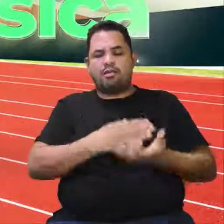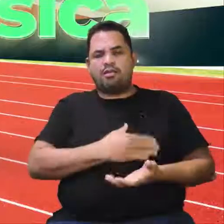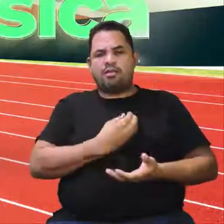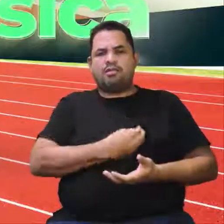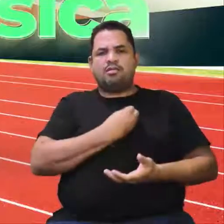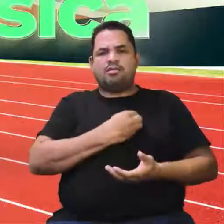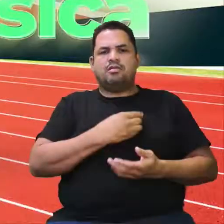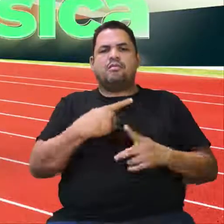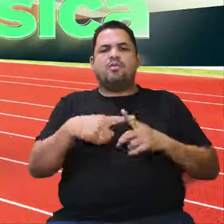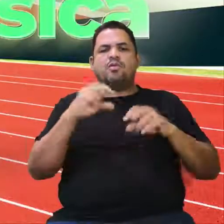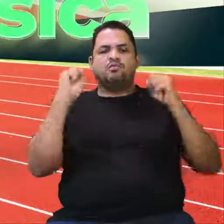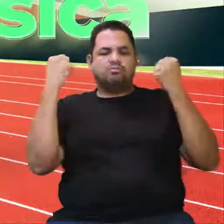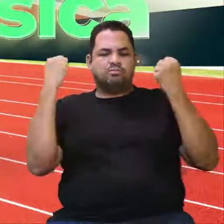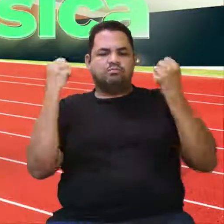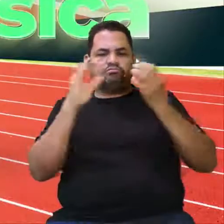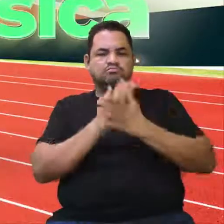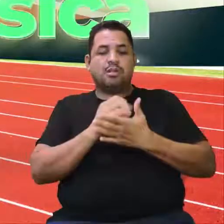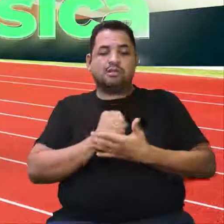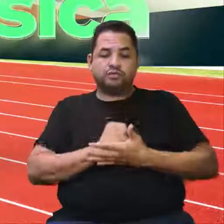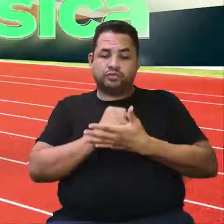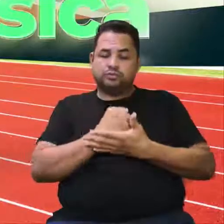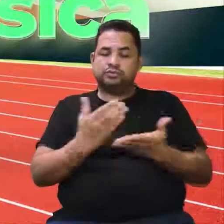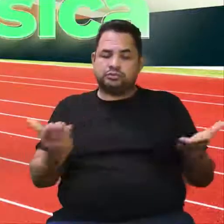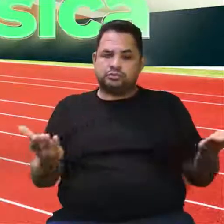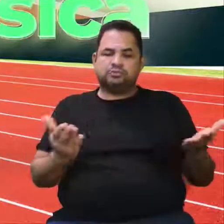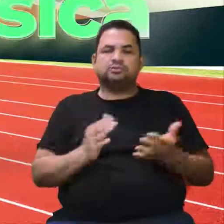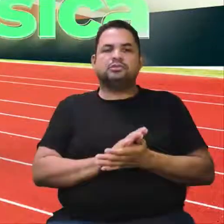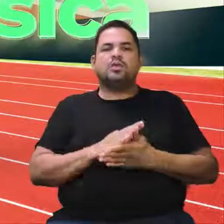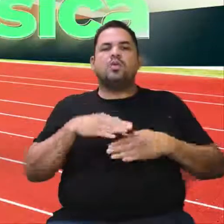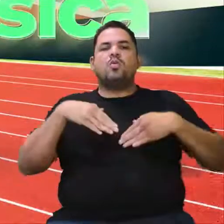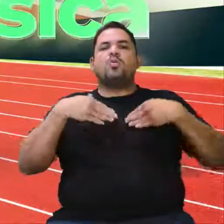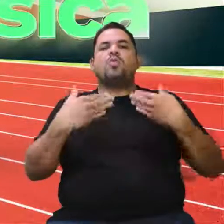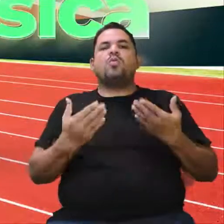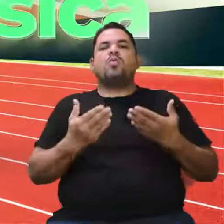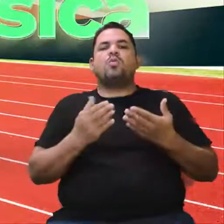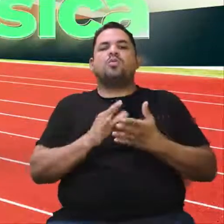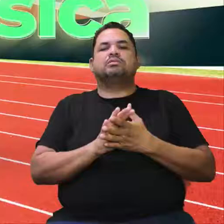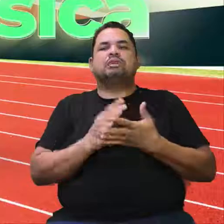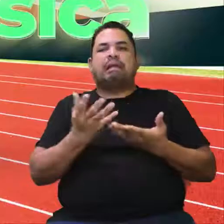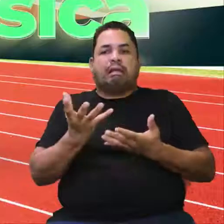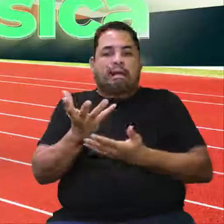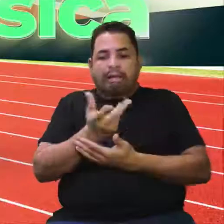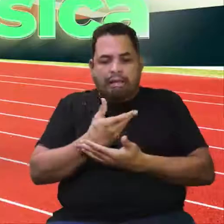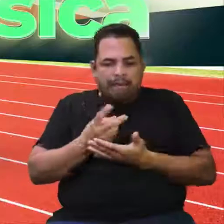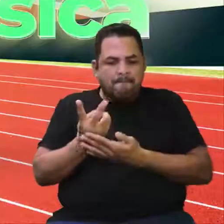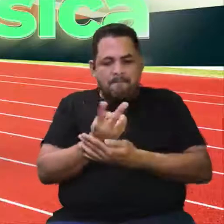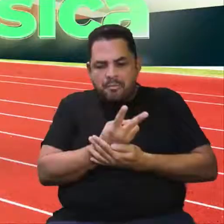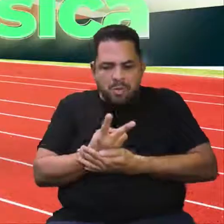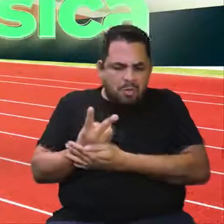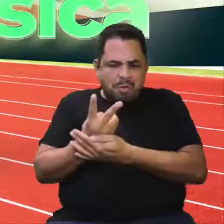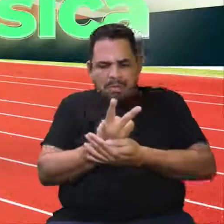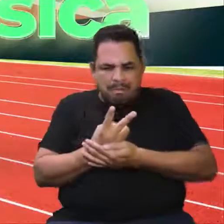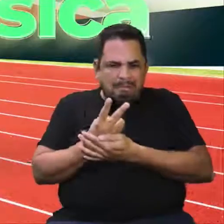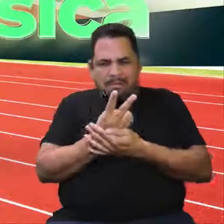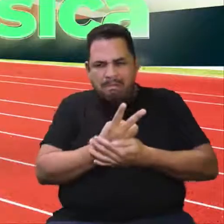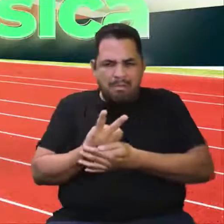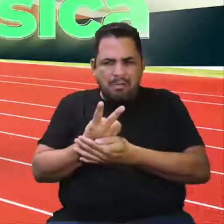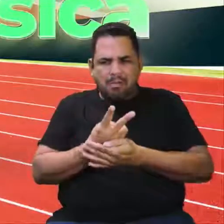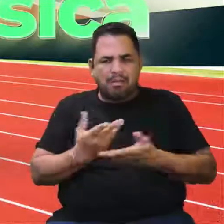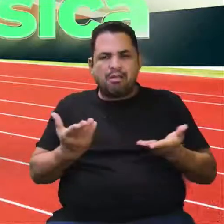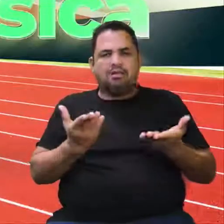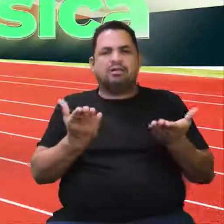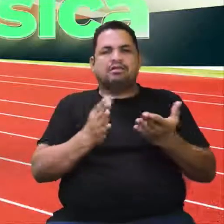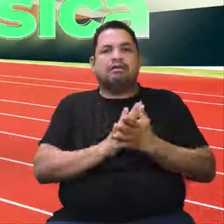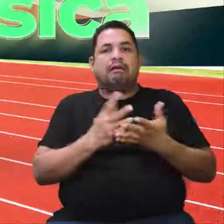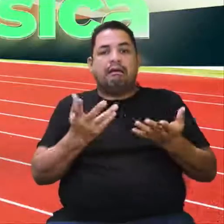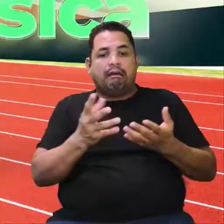exercício propicia isso, a atividade física propicia. A partir do momento que aquilo vira uma obsessão, que você busca ali incansável, você